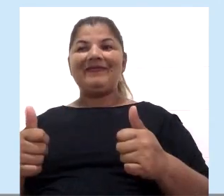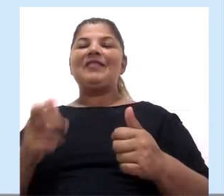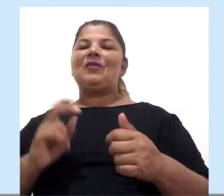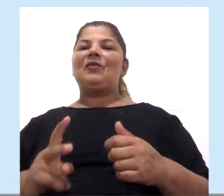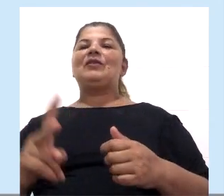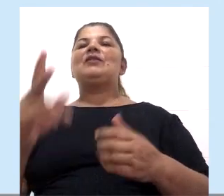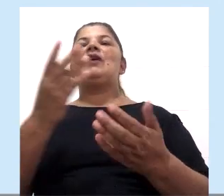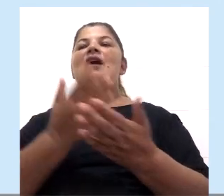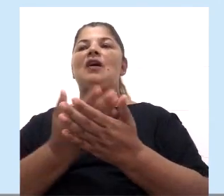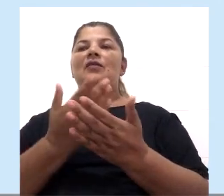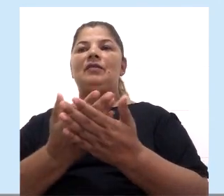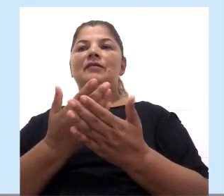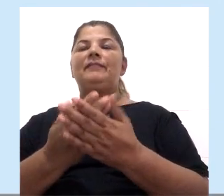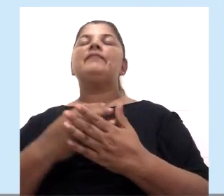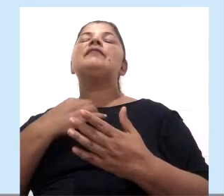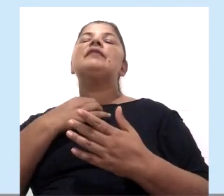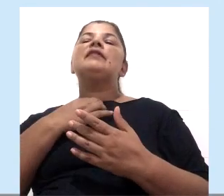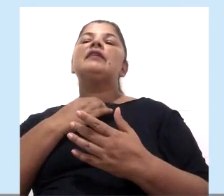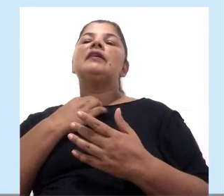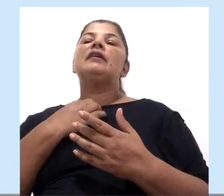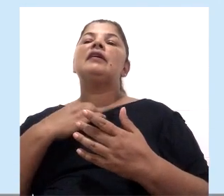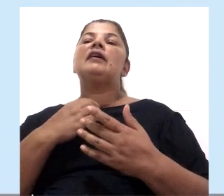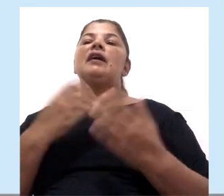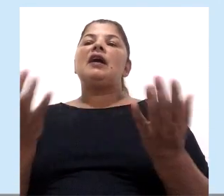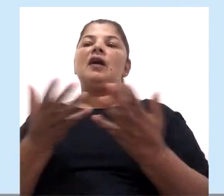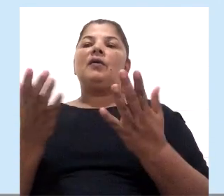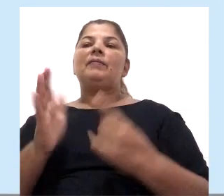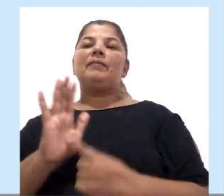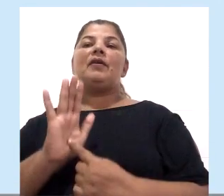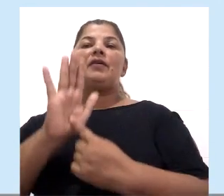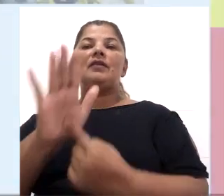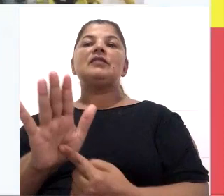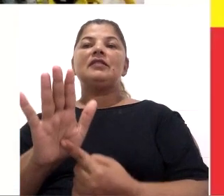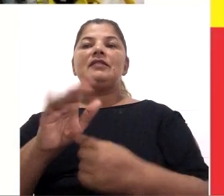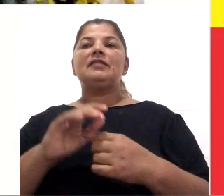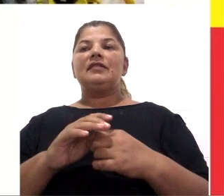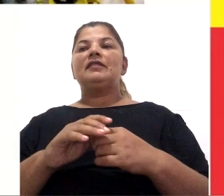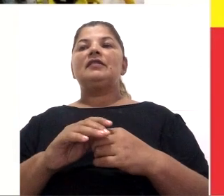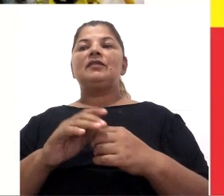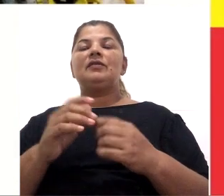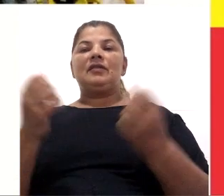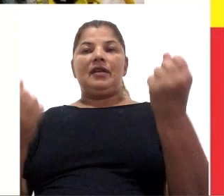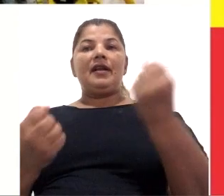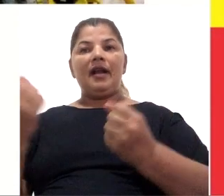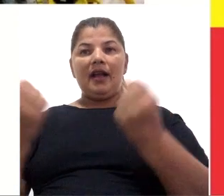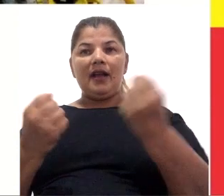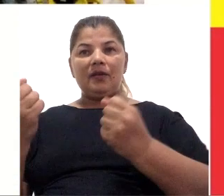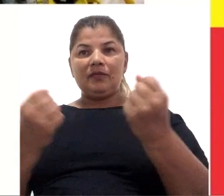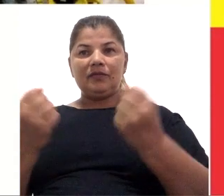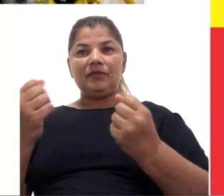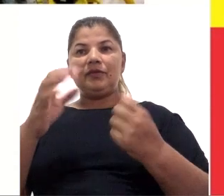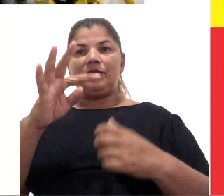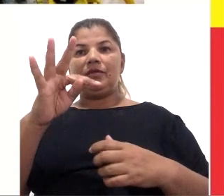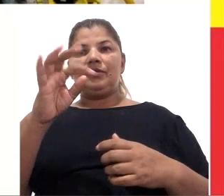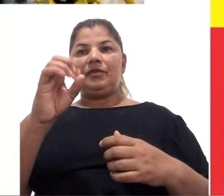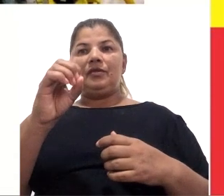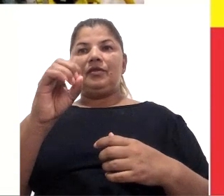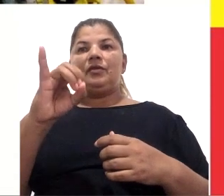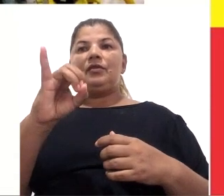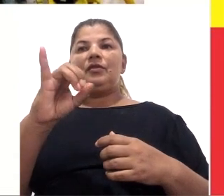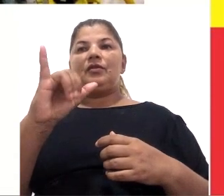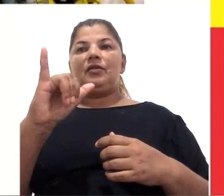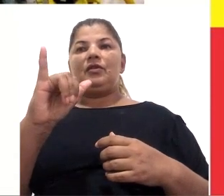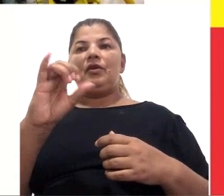sétimo ano. Vamos continuar nossa aula. Então, na imagem agora você vê, tá? A imagem dos carros da Toyota, né? Se